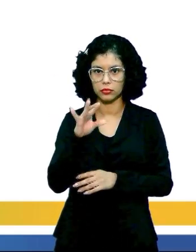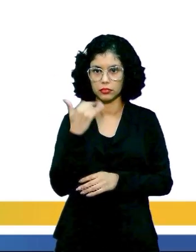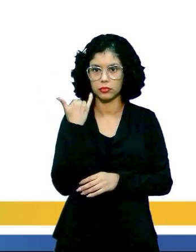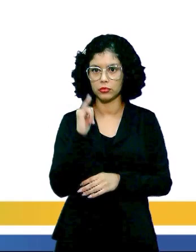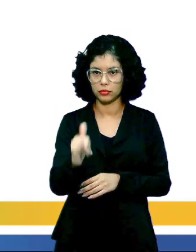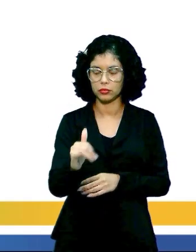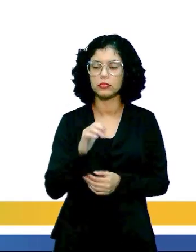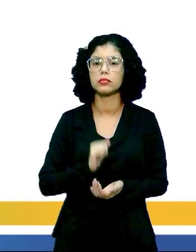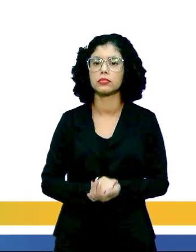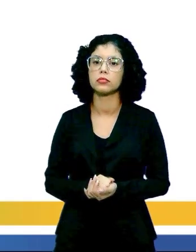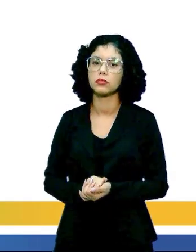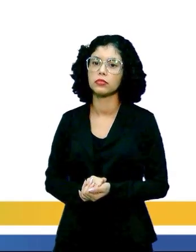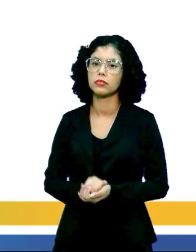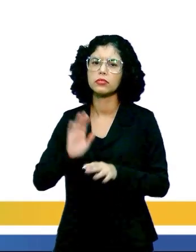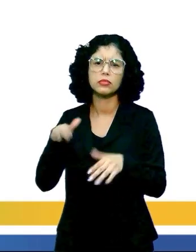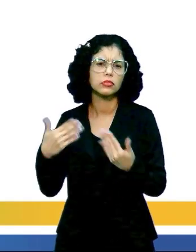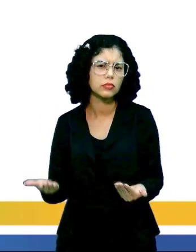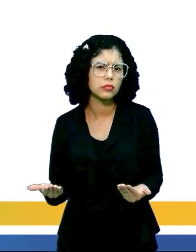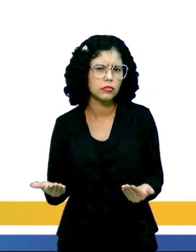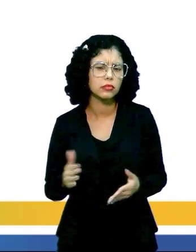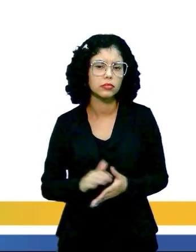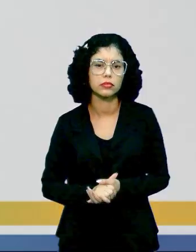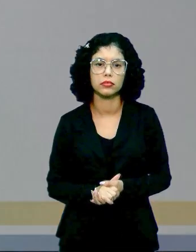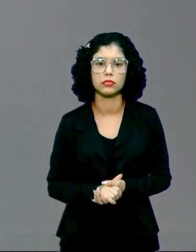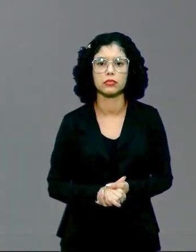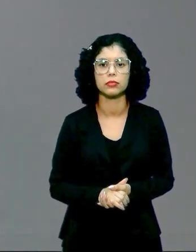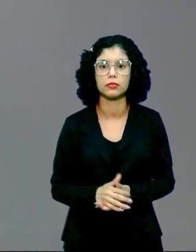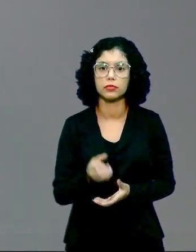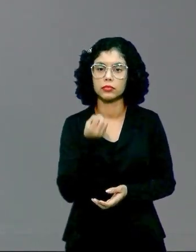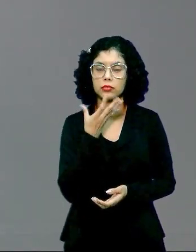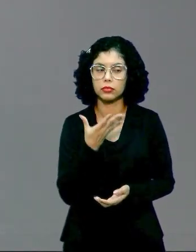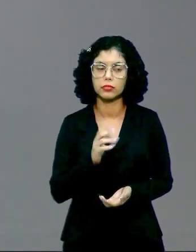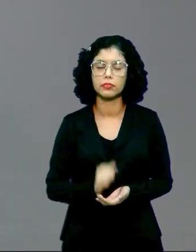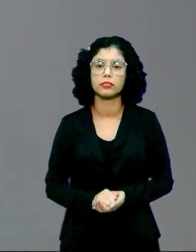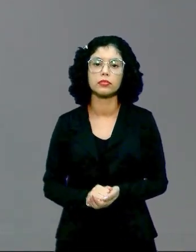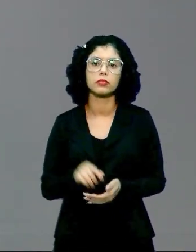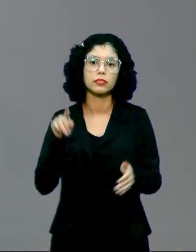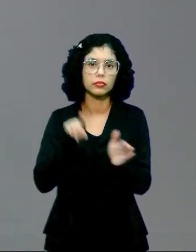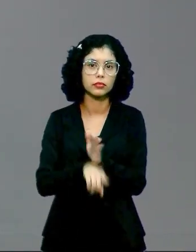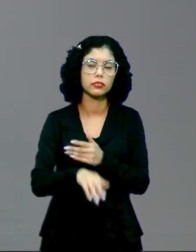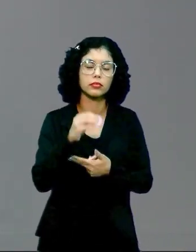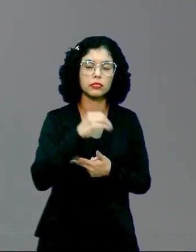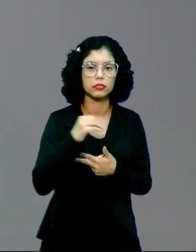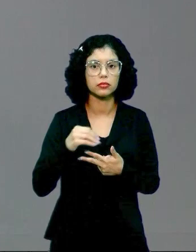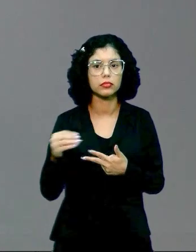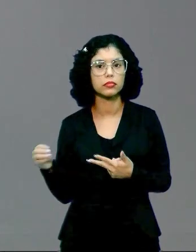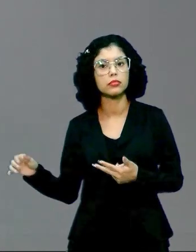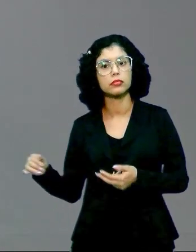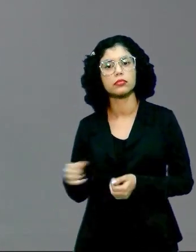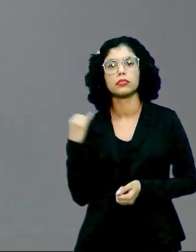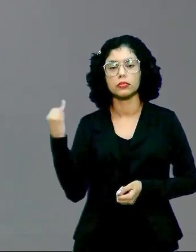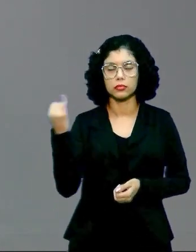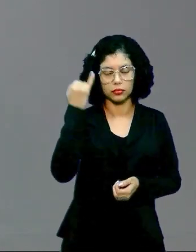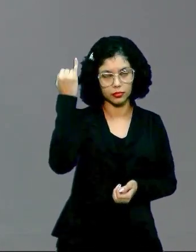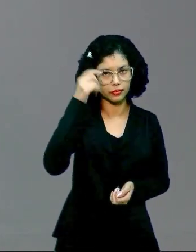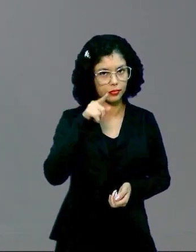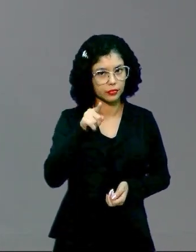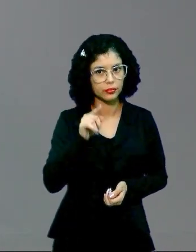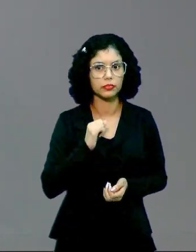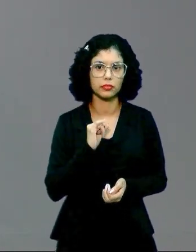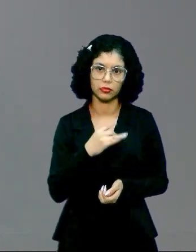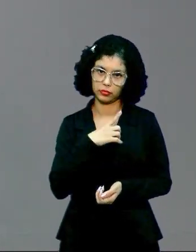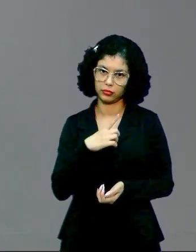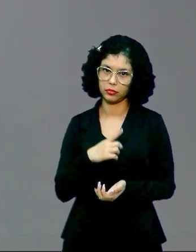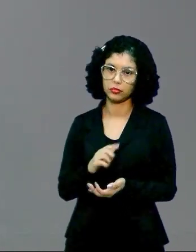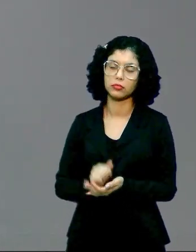radiação eletromagnética ao ocorrer a... Bom, para questões de Enem, é muito importante que, se é uma